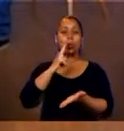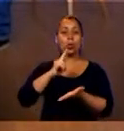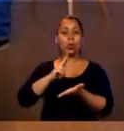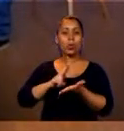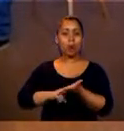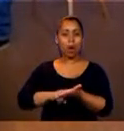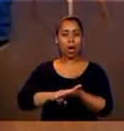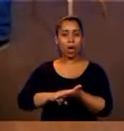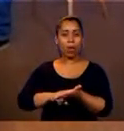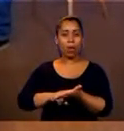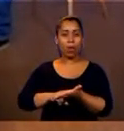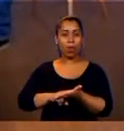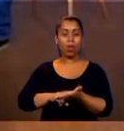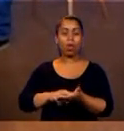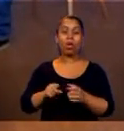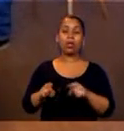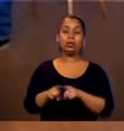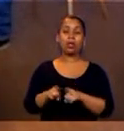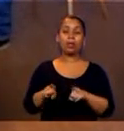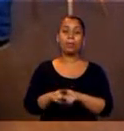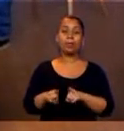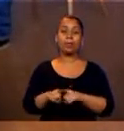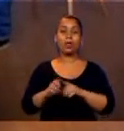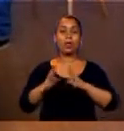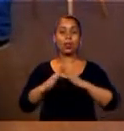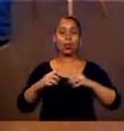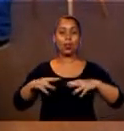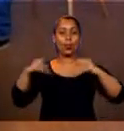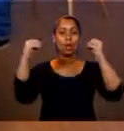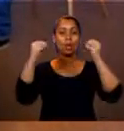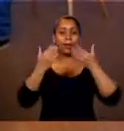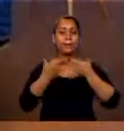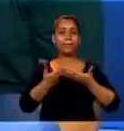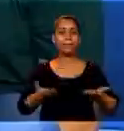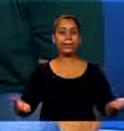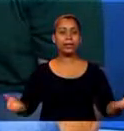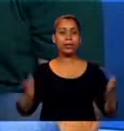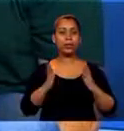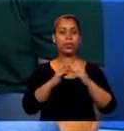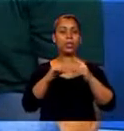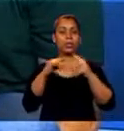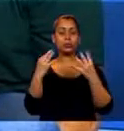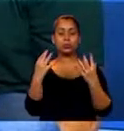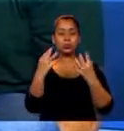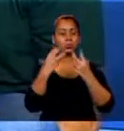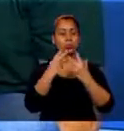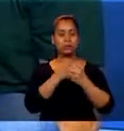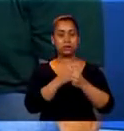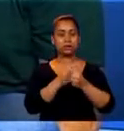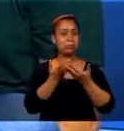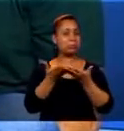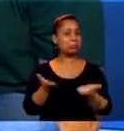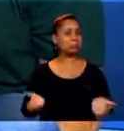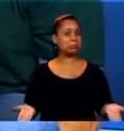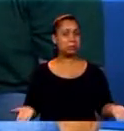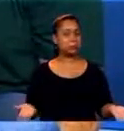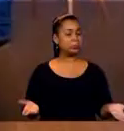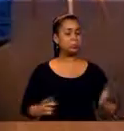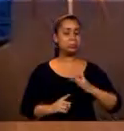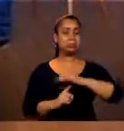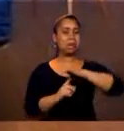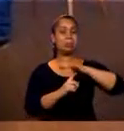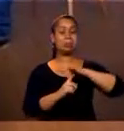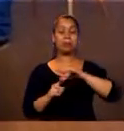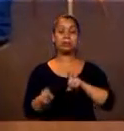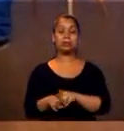Igreja Matriz, que era maravilhosa, e perdemos aquela igreja, aquele monumento, perdeu-se também a